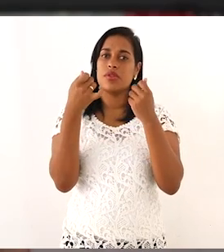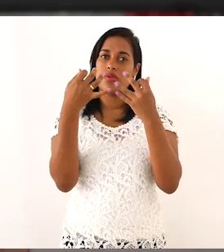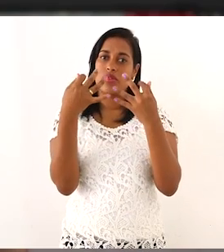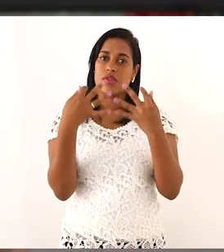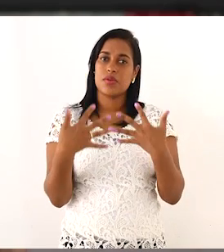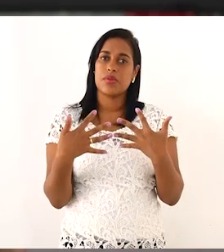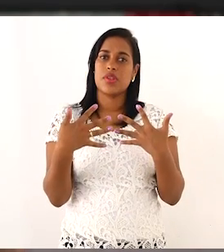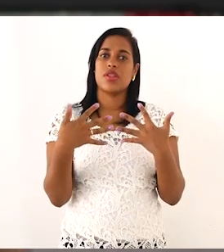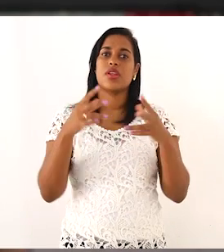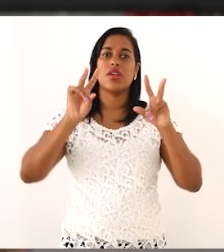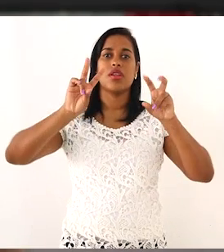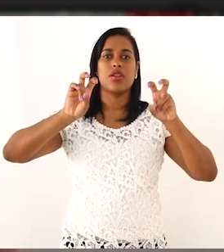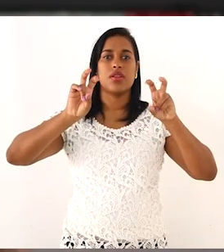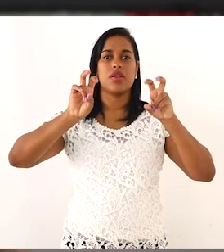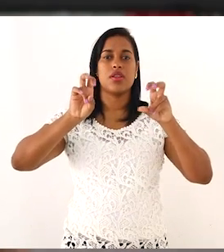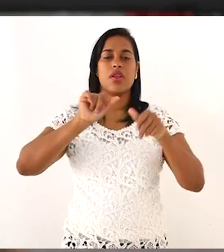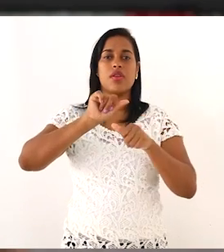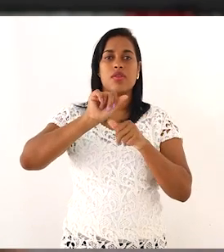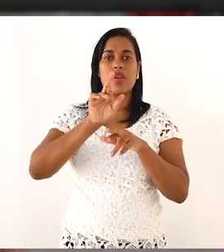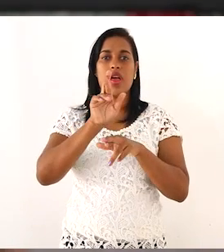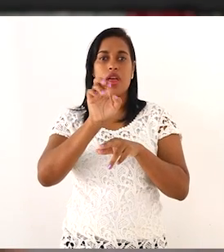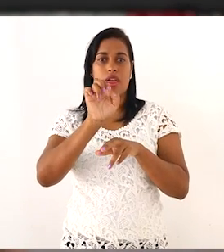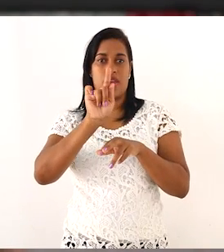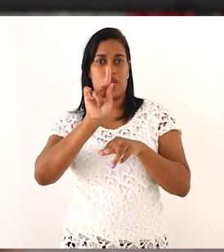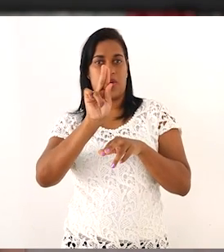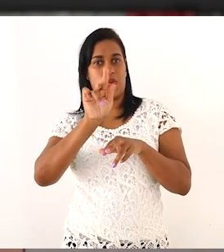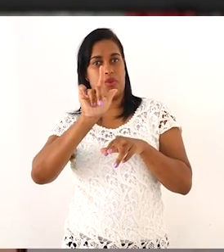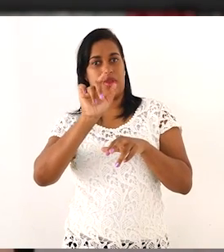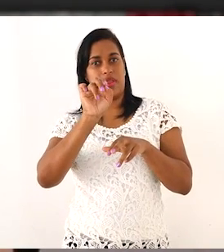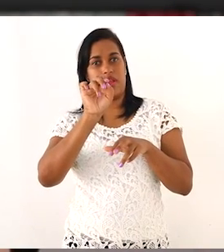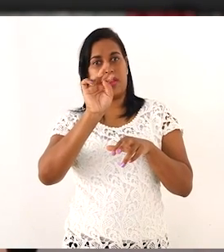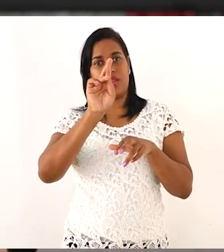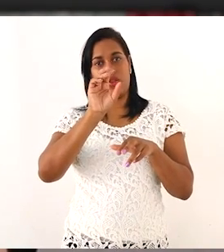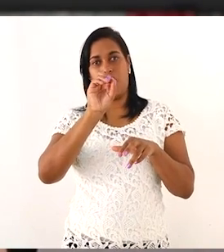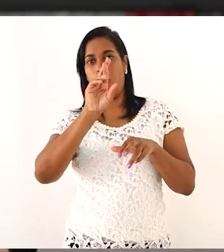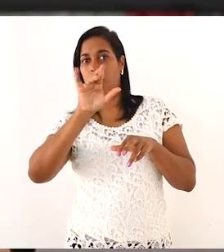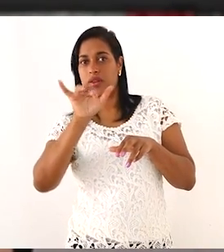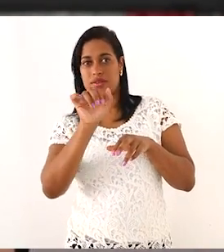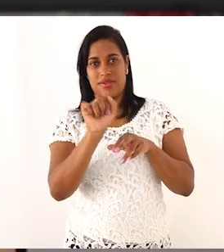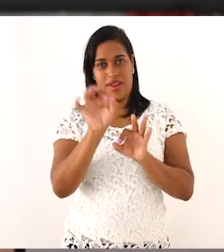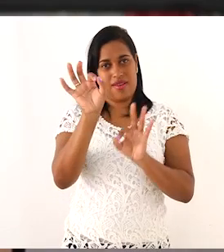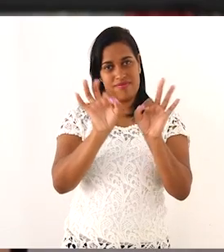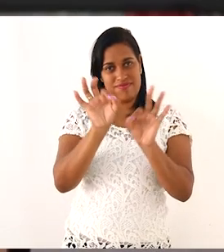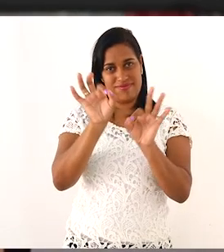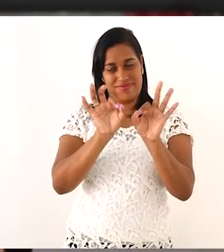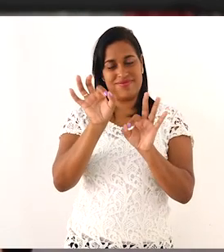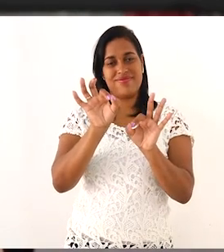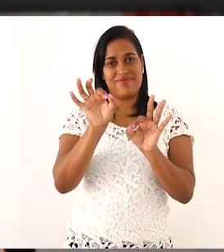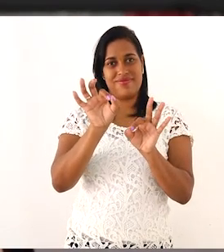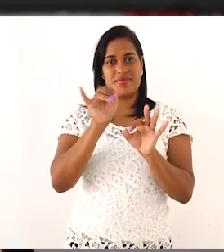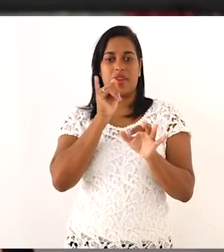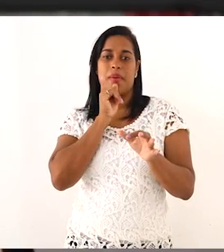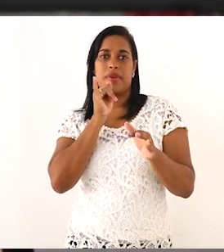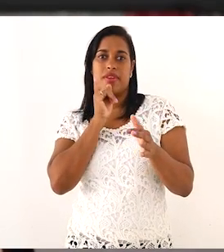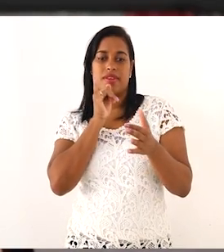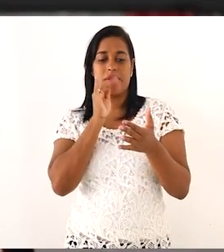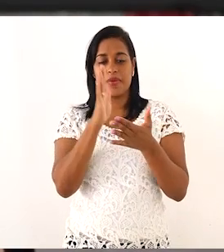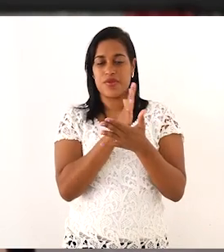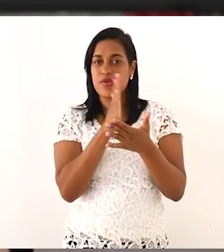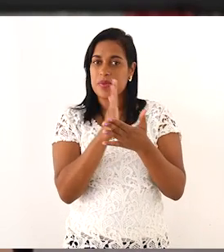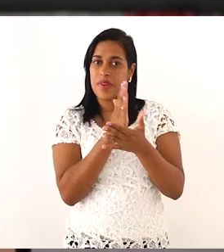uma função regulatória para a comunicação. Por exemplo, nós teríamos aí os manuais